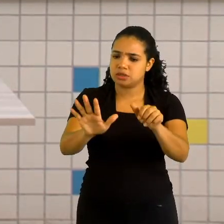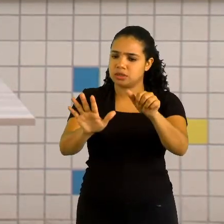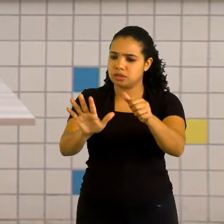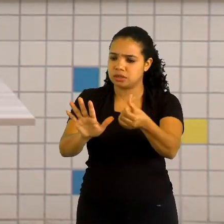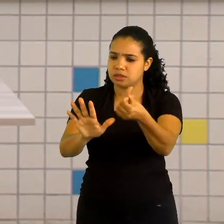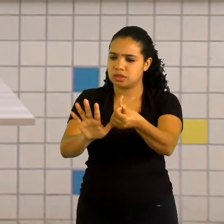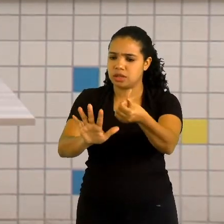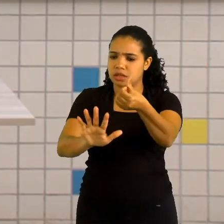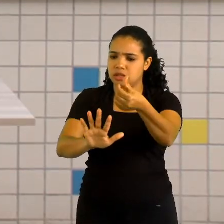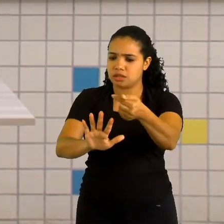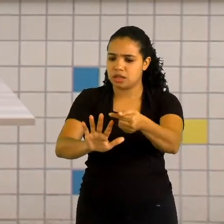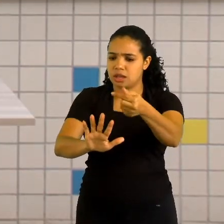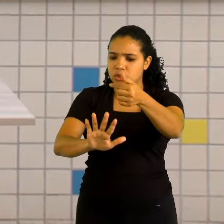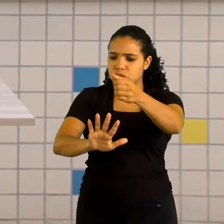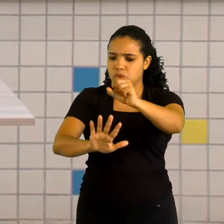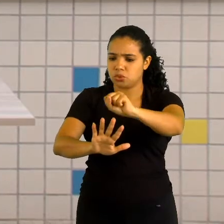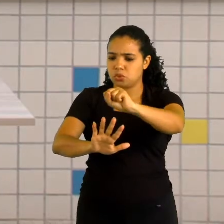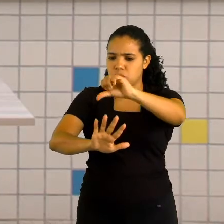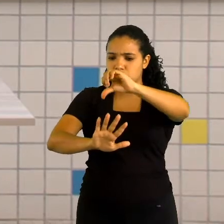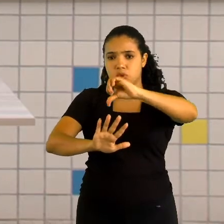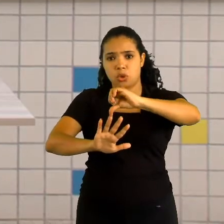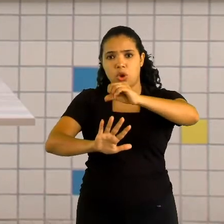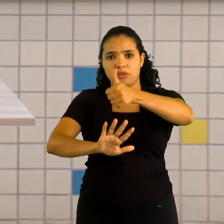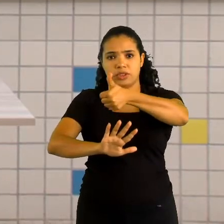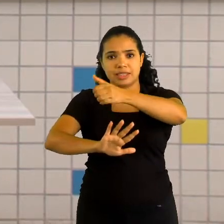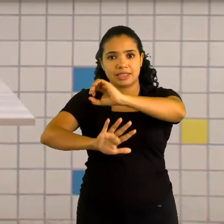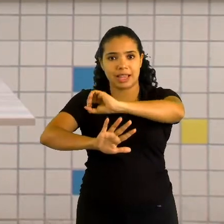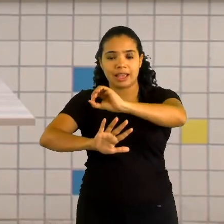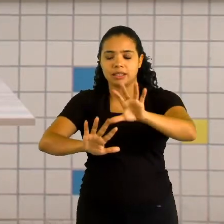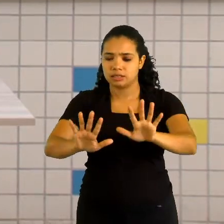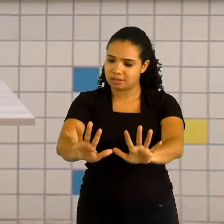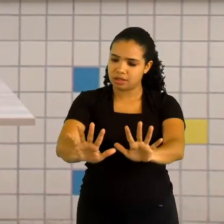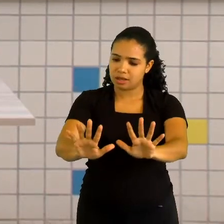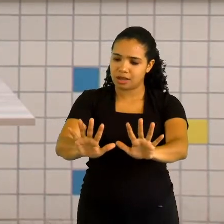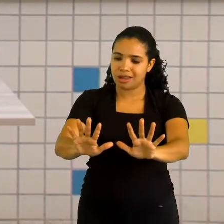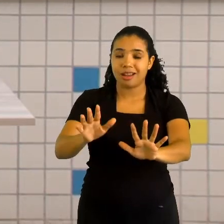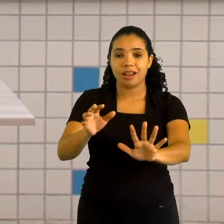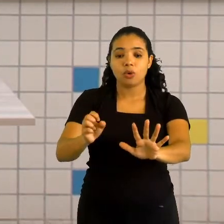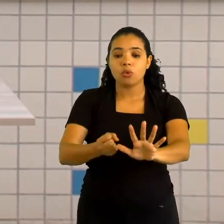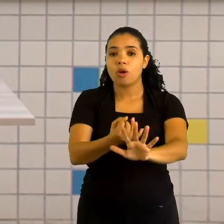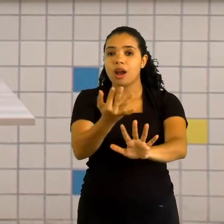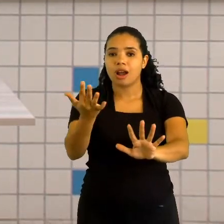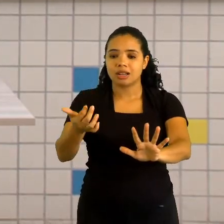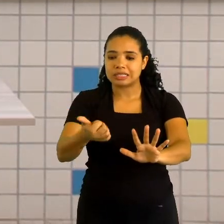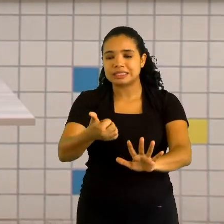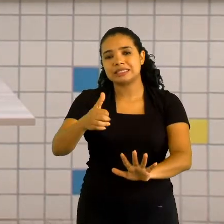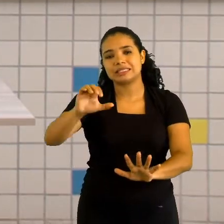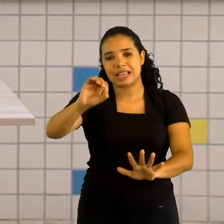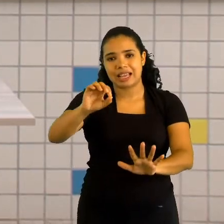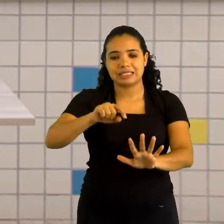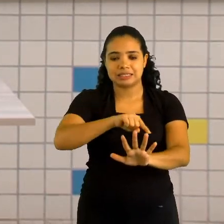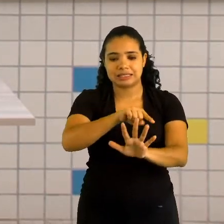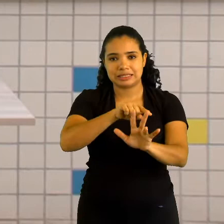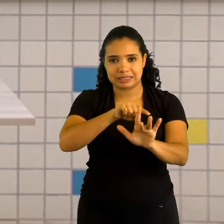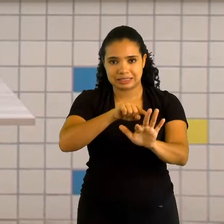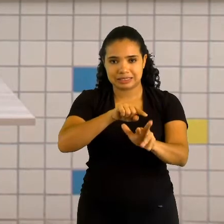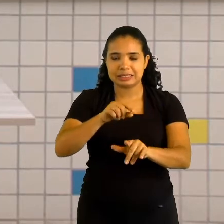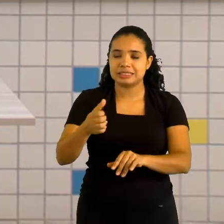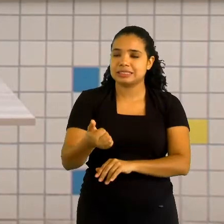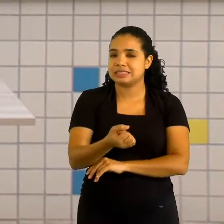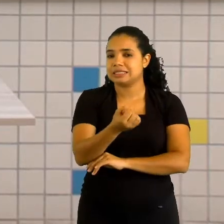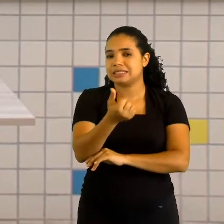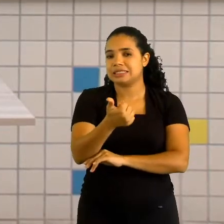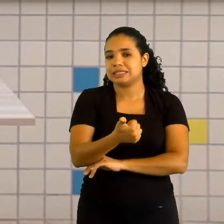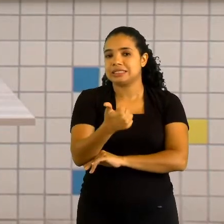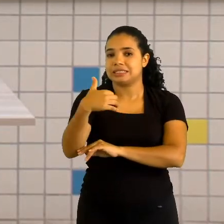9, 10. Quantos dedos nós temos nas nossas mãos? 10. Muito bem, 10 dedos. E a partir